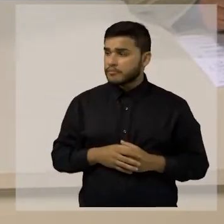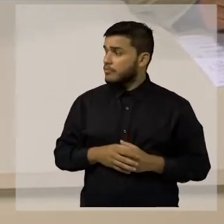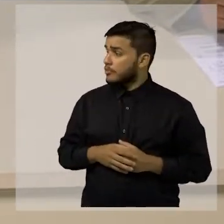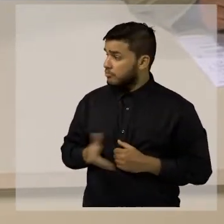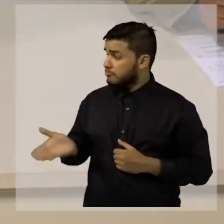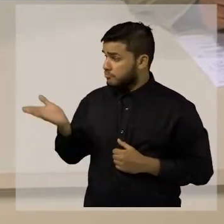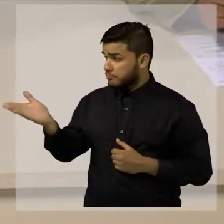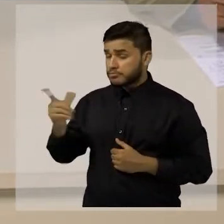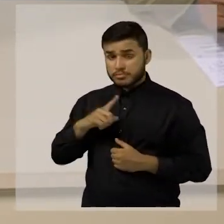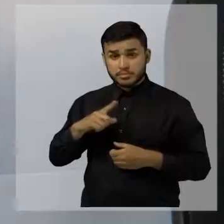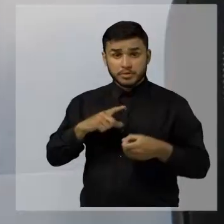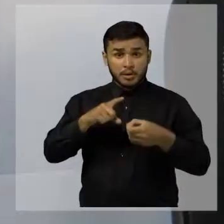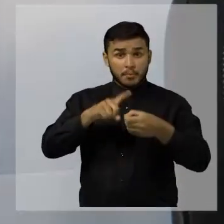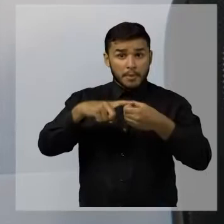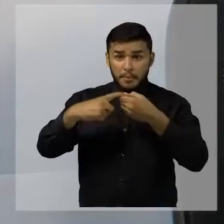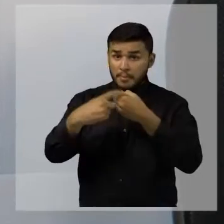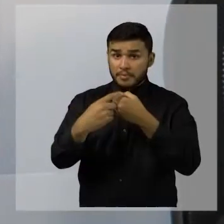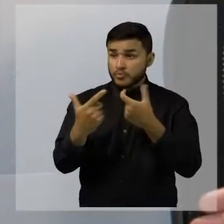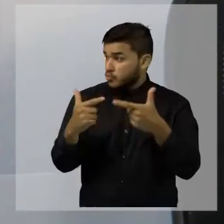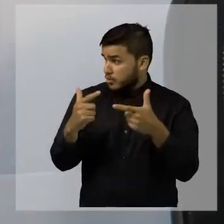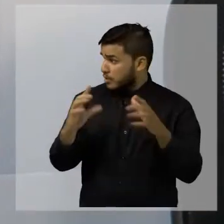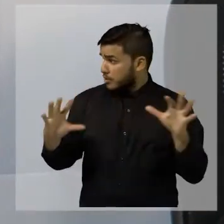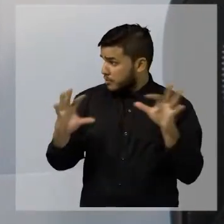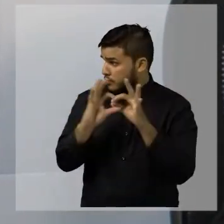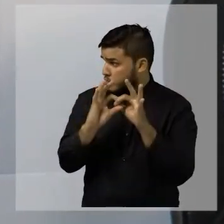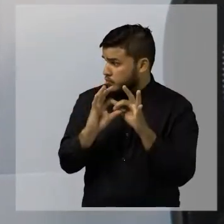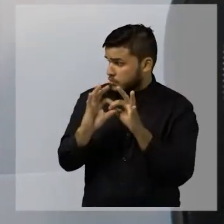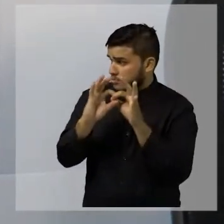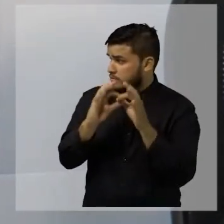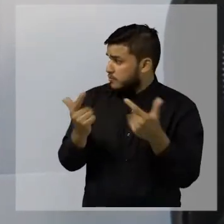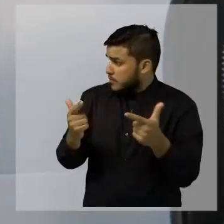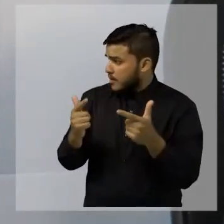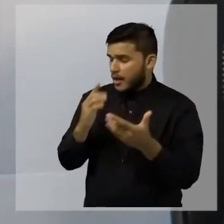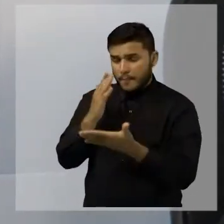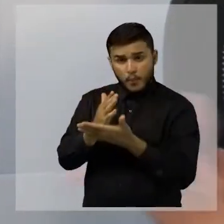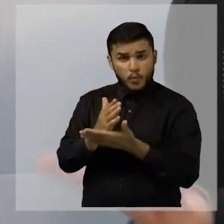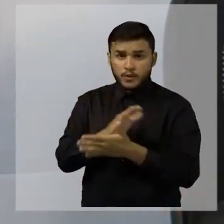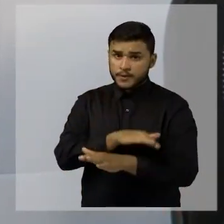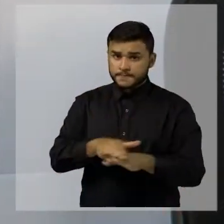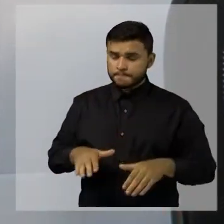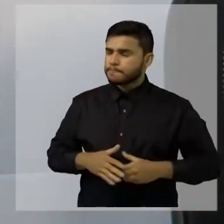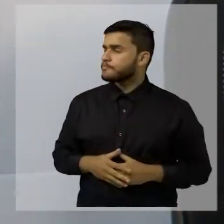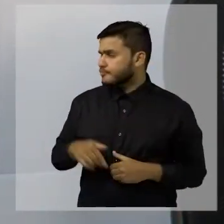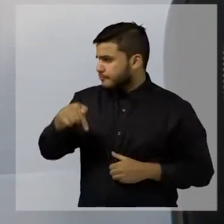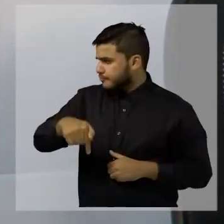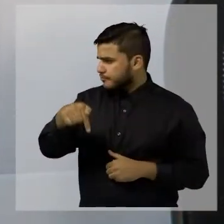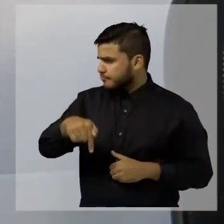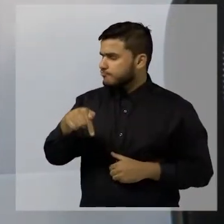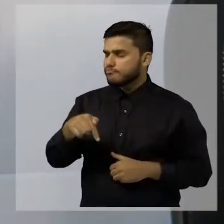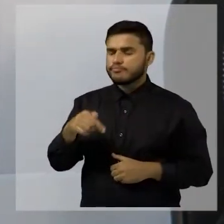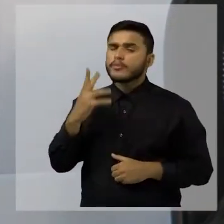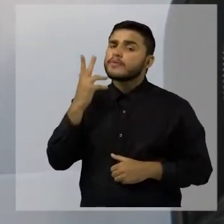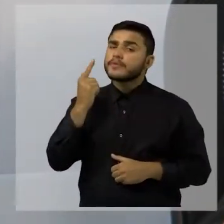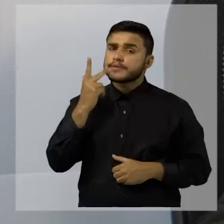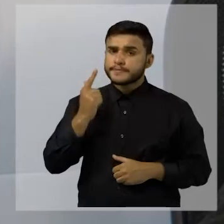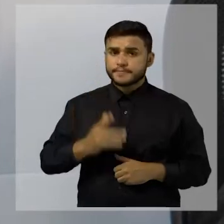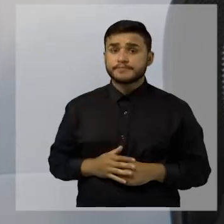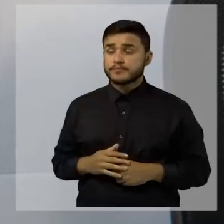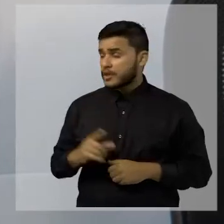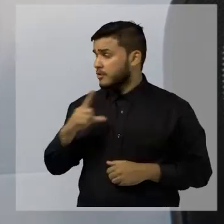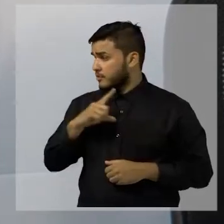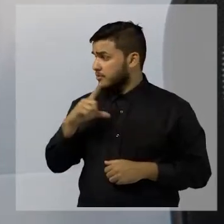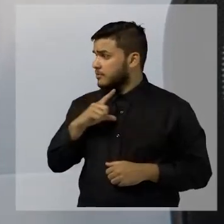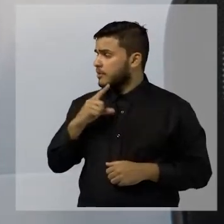vai acontecer? Aqui, por exemplo, no estado, aqui em Fortaleza, eu não tenho dúvida que na abertura da